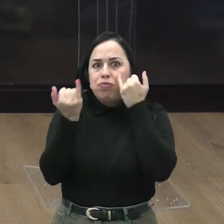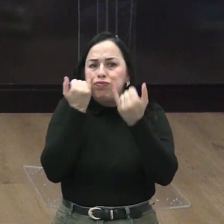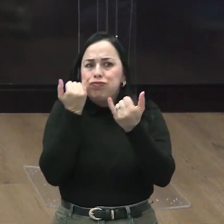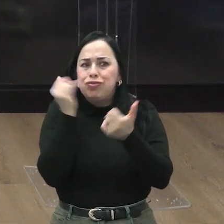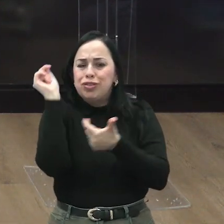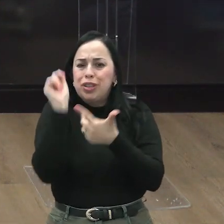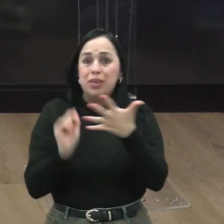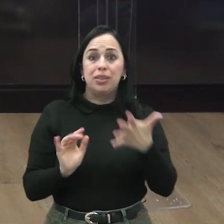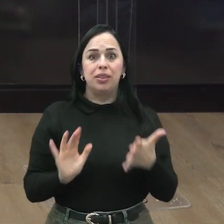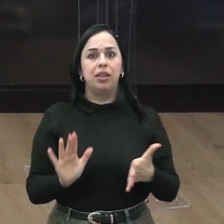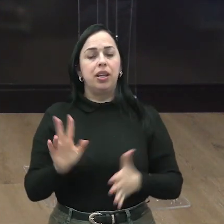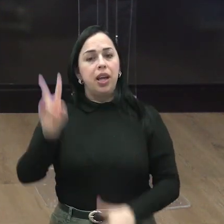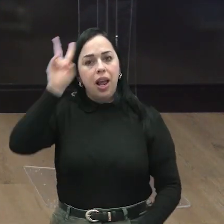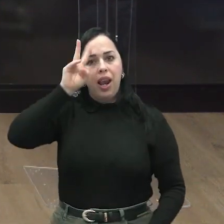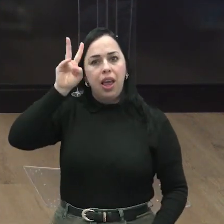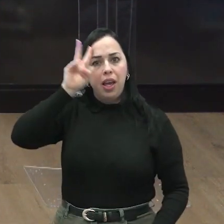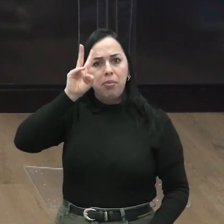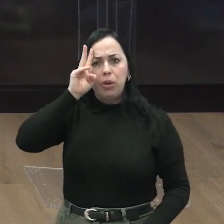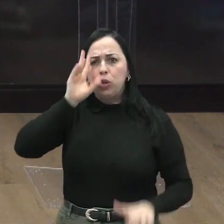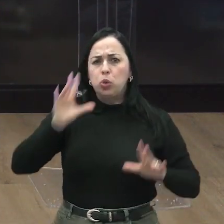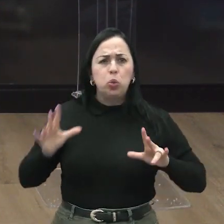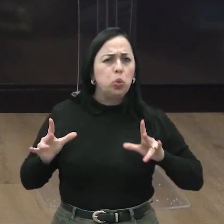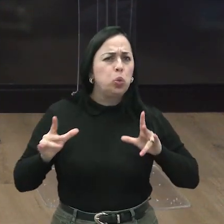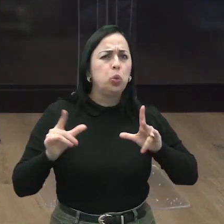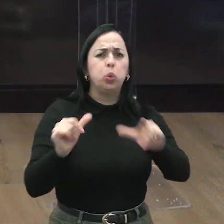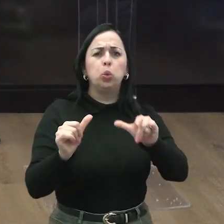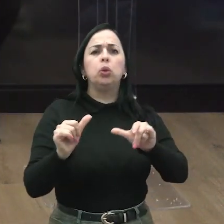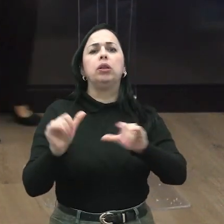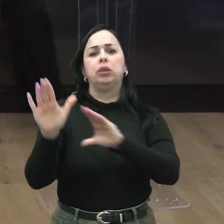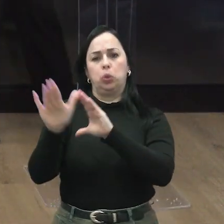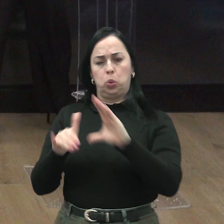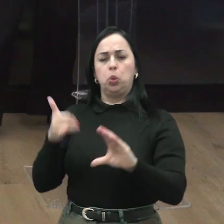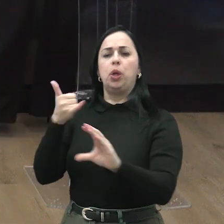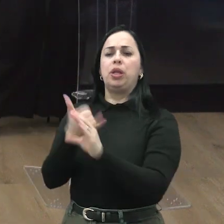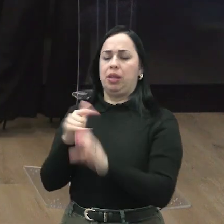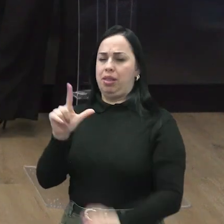informações. Não se esqueça que todo o conteúdo da TV Câmara também fica